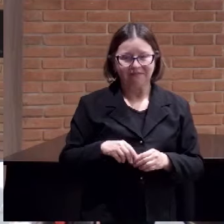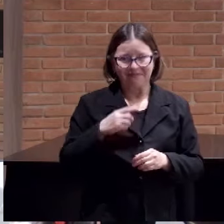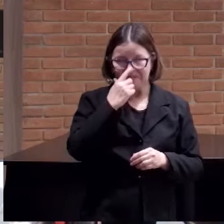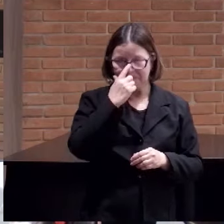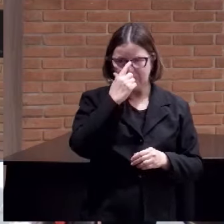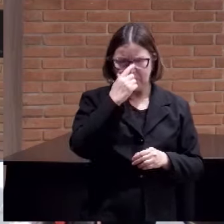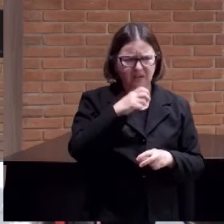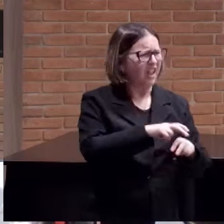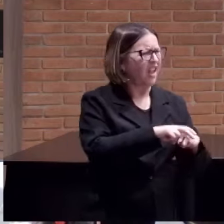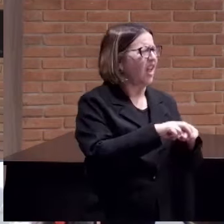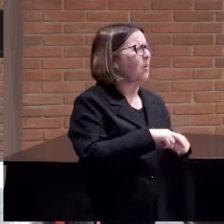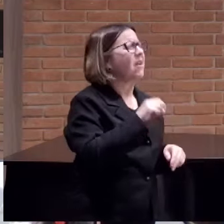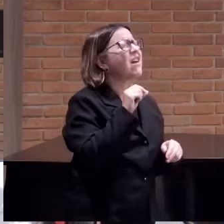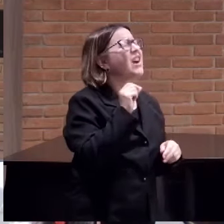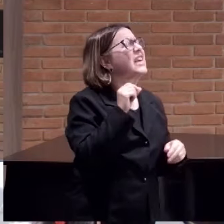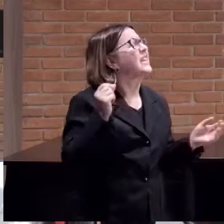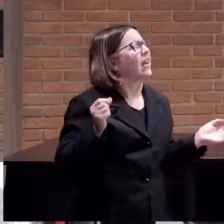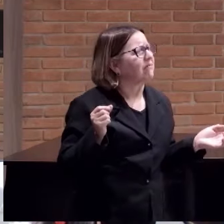Por isso o quê?